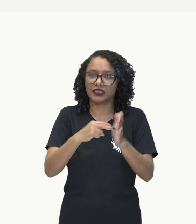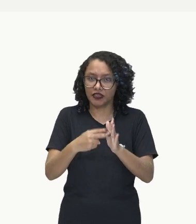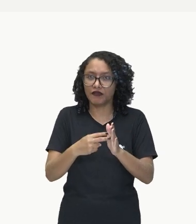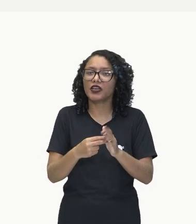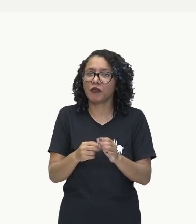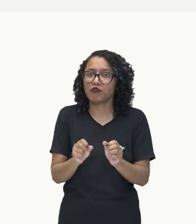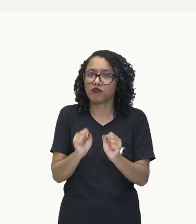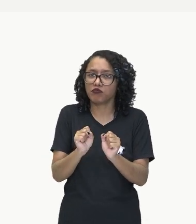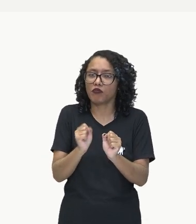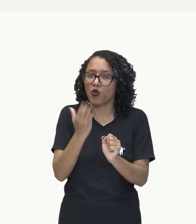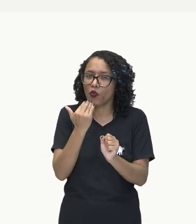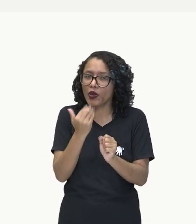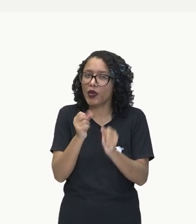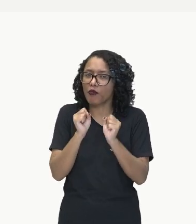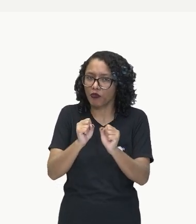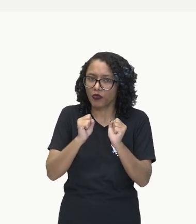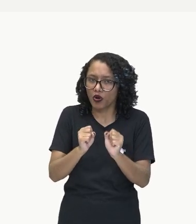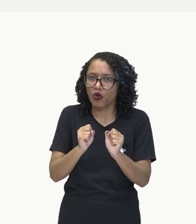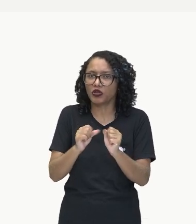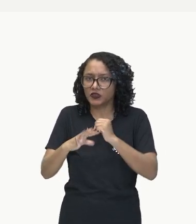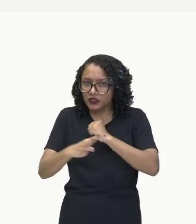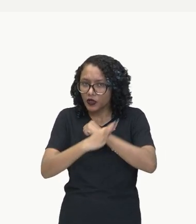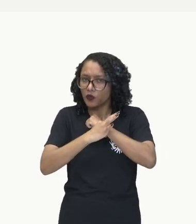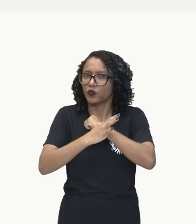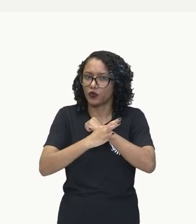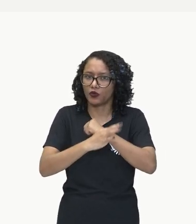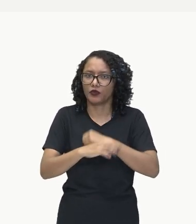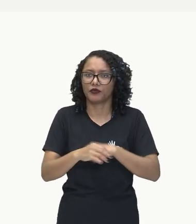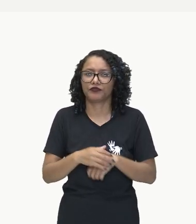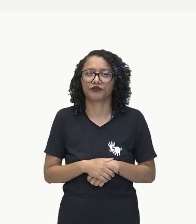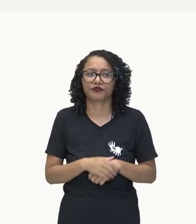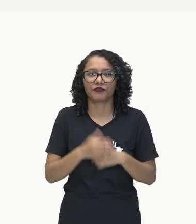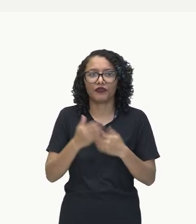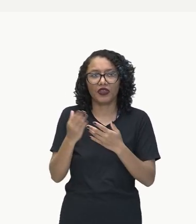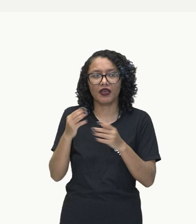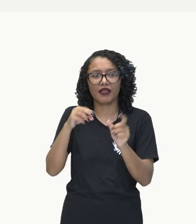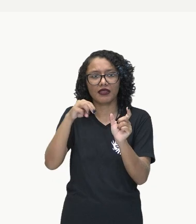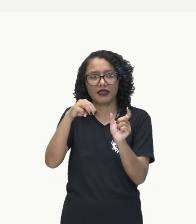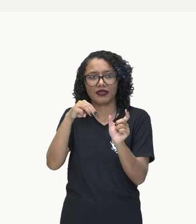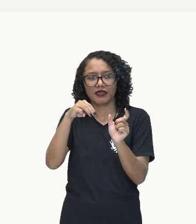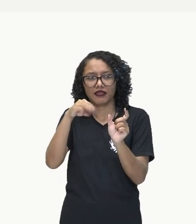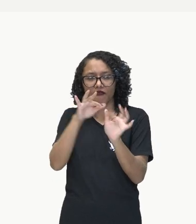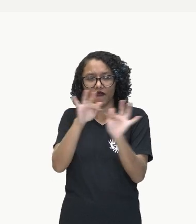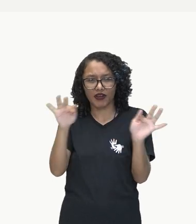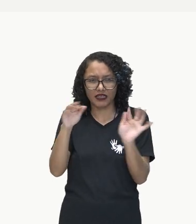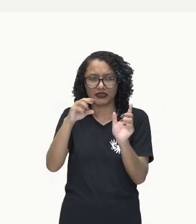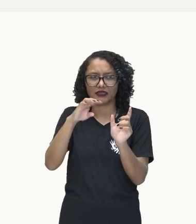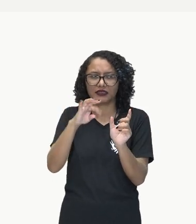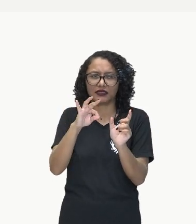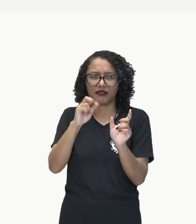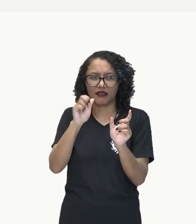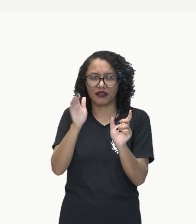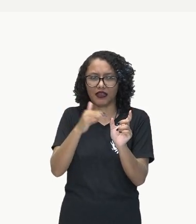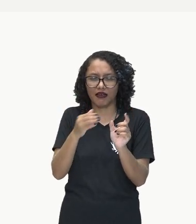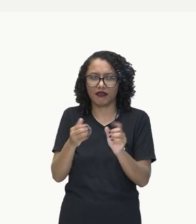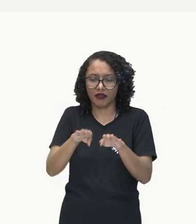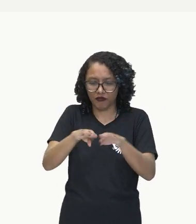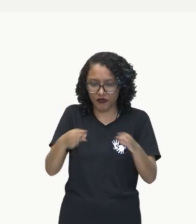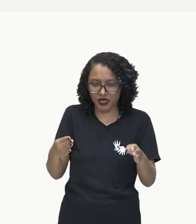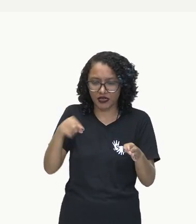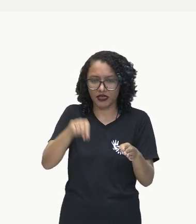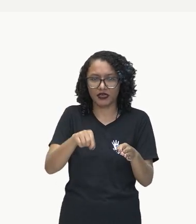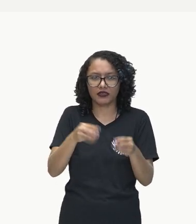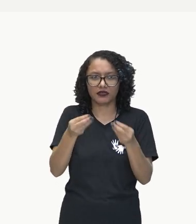seguro. Aqui esse na mesa, embora não seja necessariamente um advérbio, quando a gente for ver sobre sintaxe, sobre a função